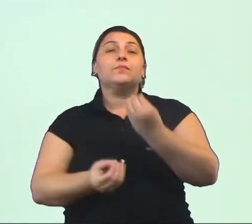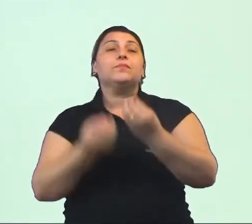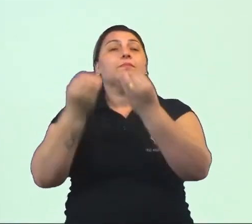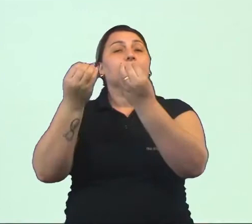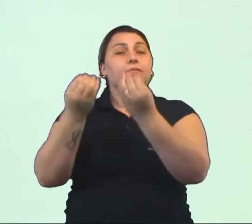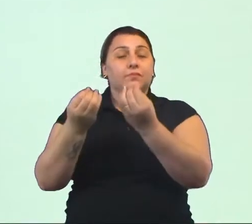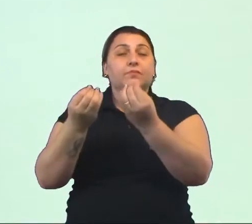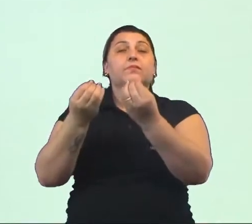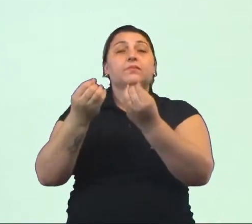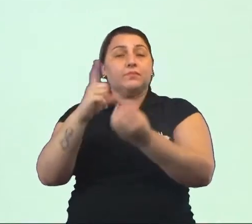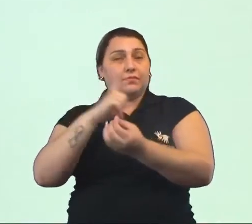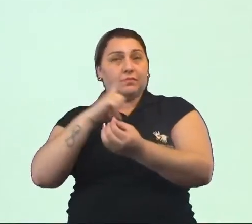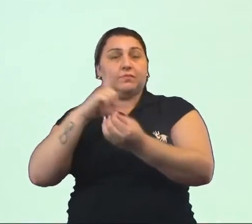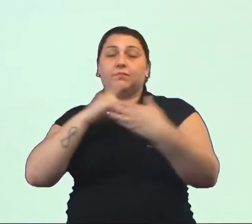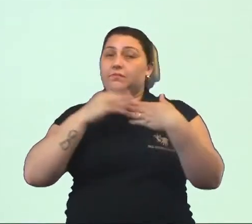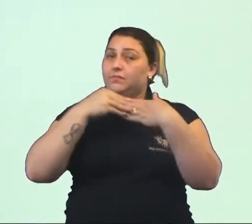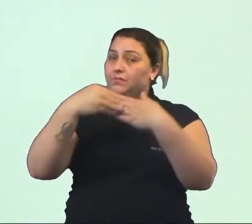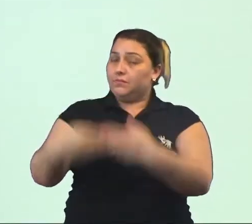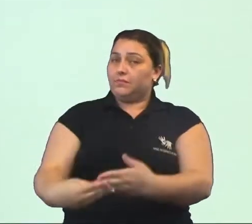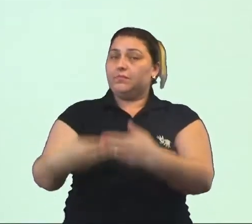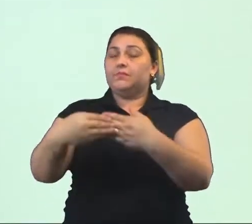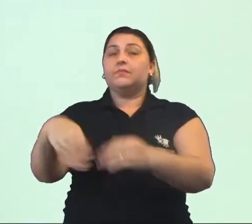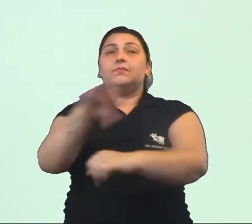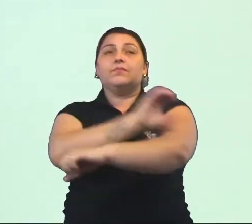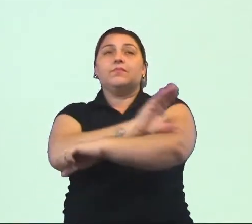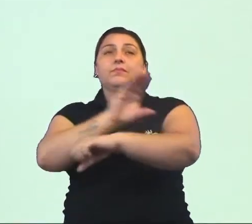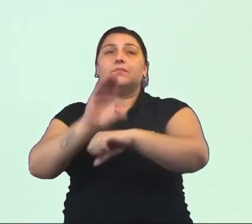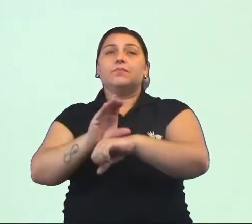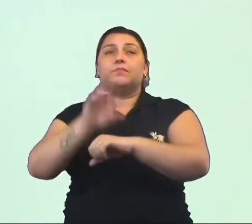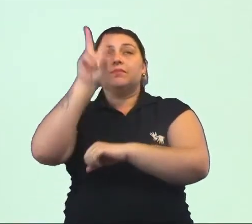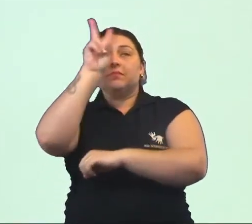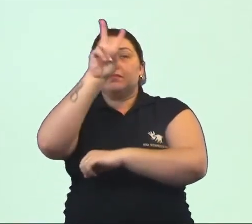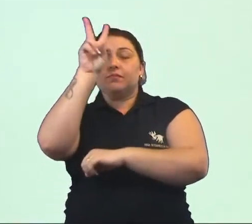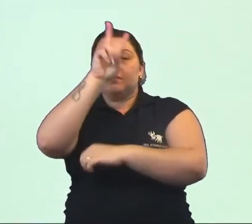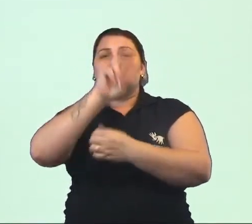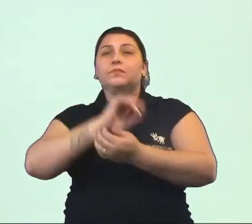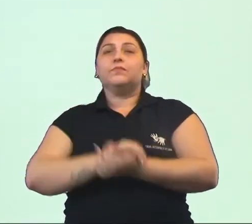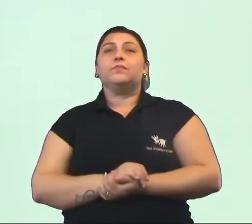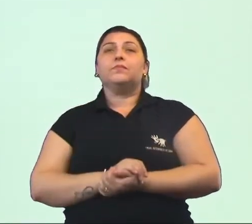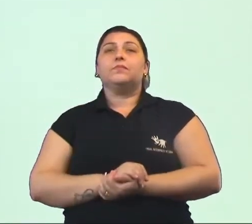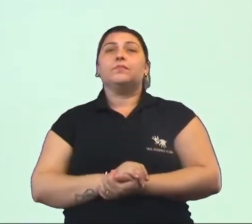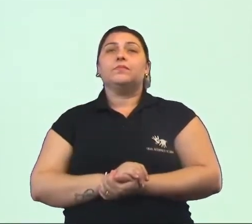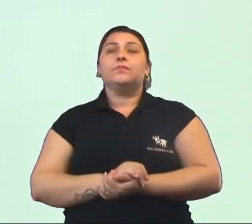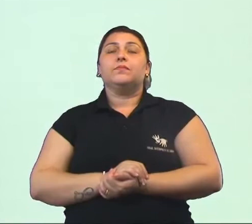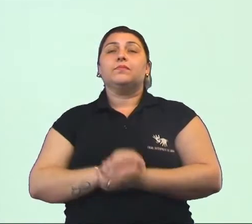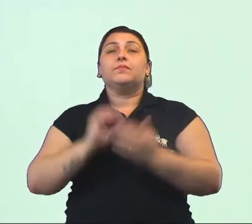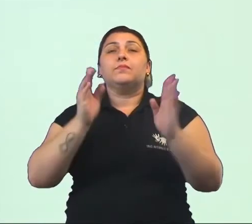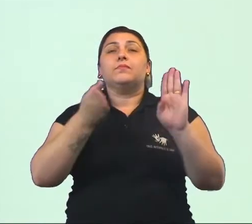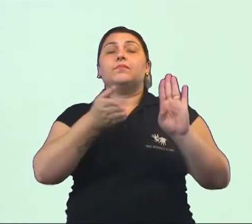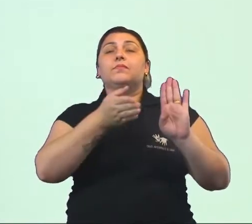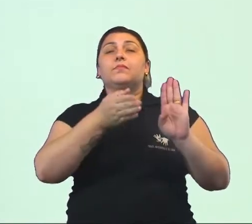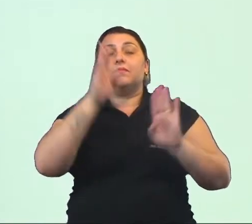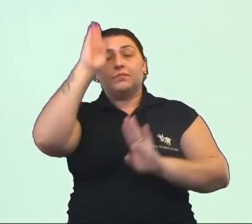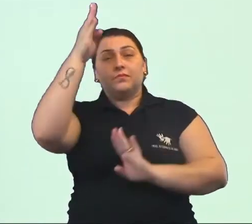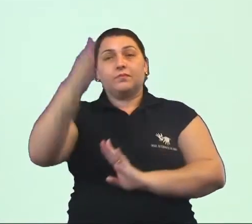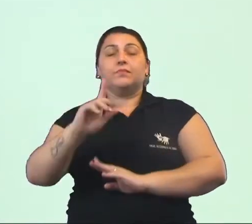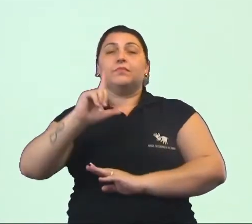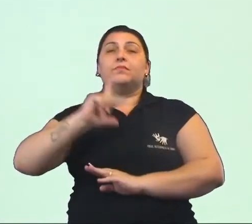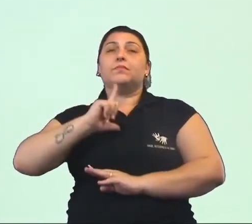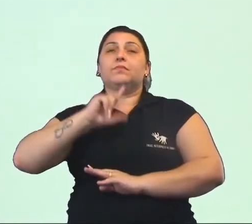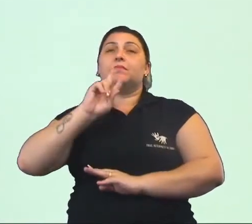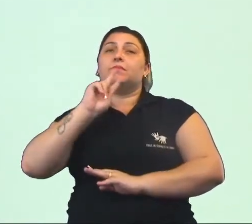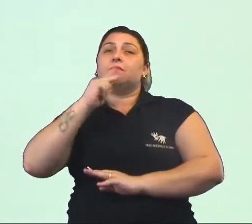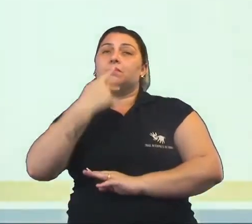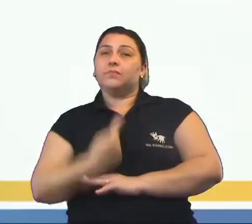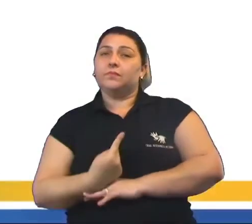deixaram de cultura na história. Entre os principais historiadores temos